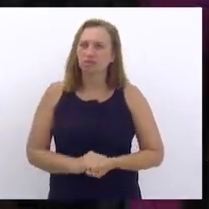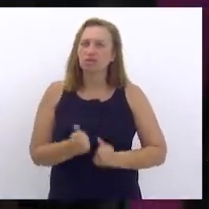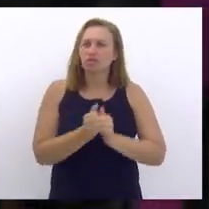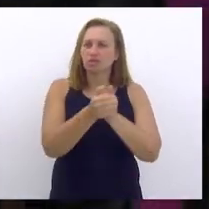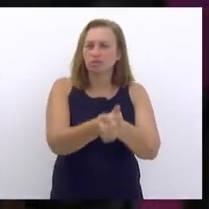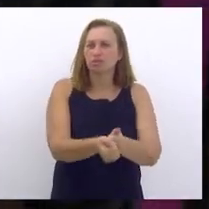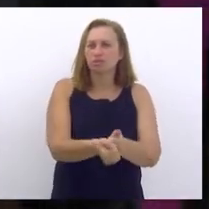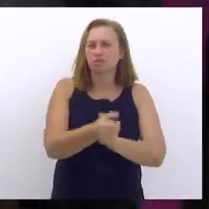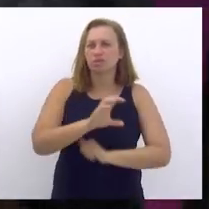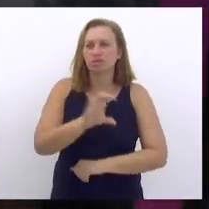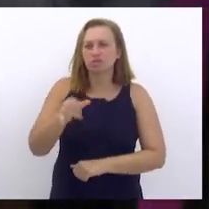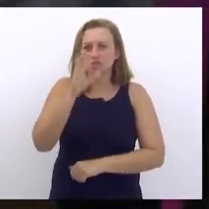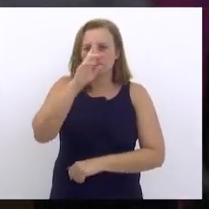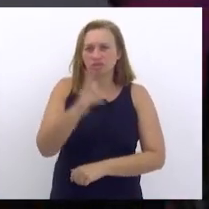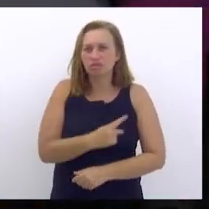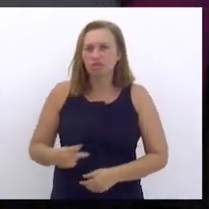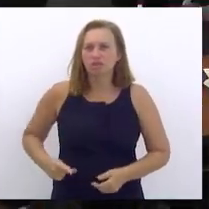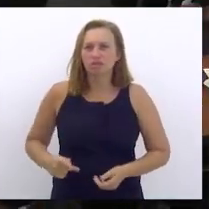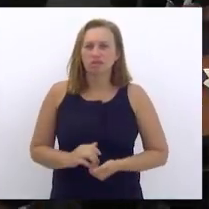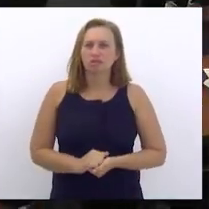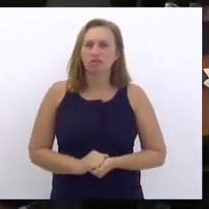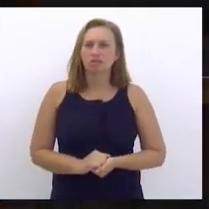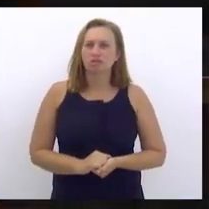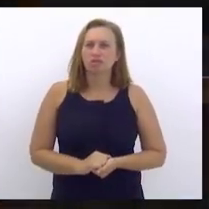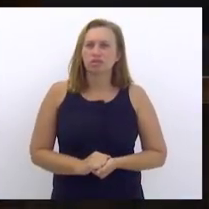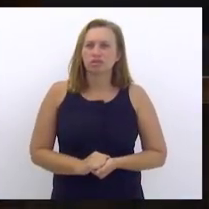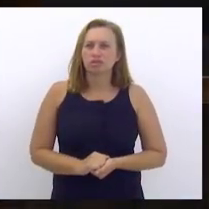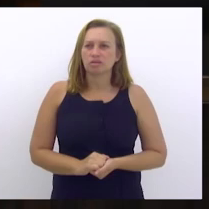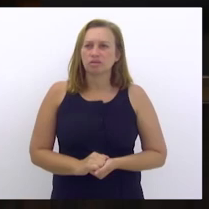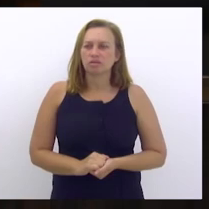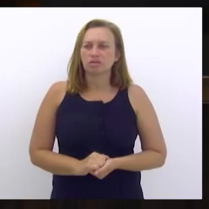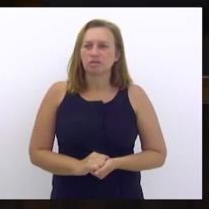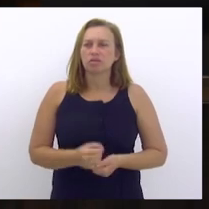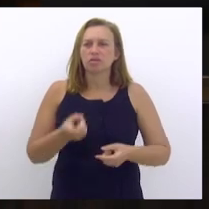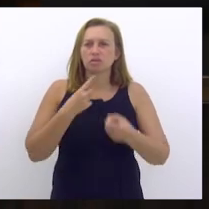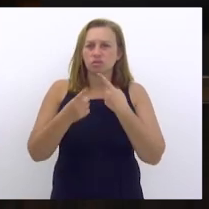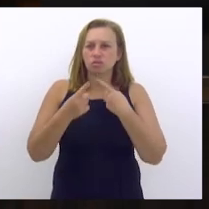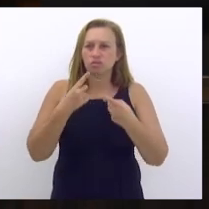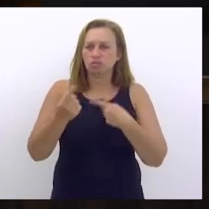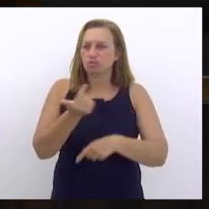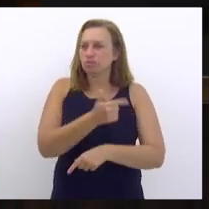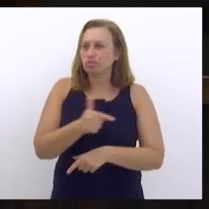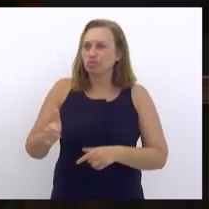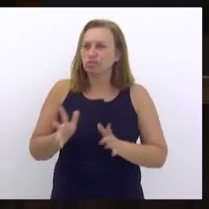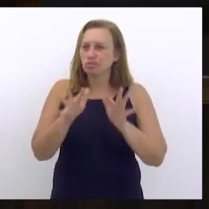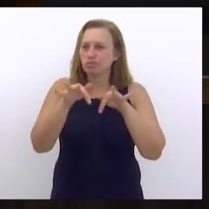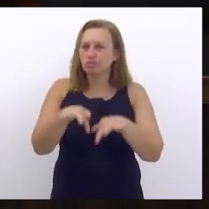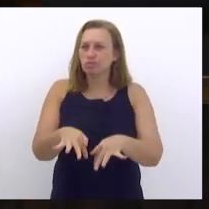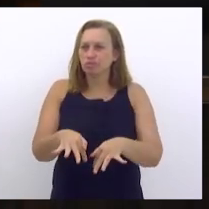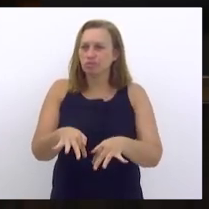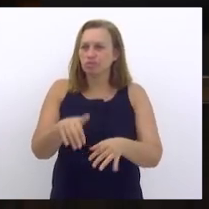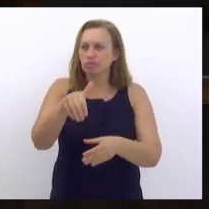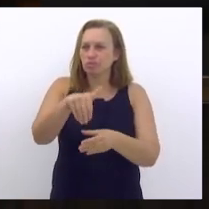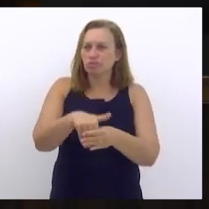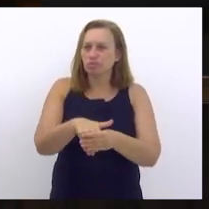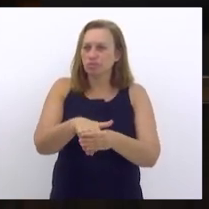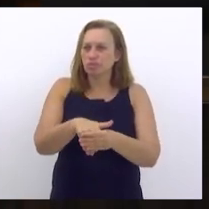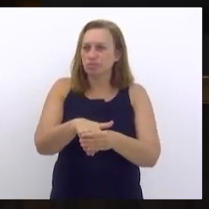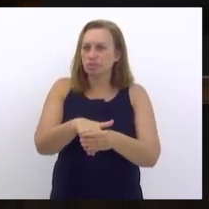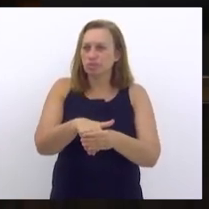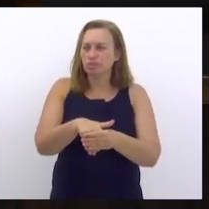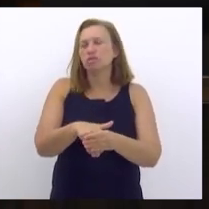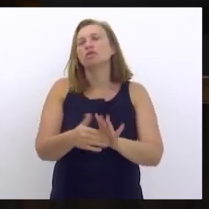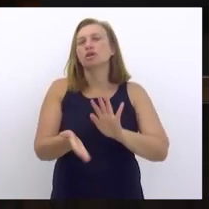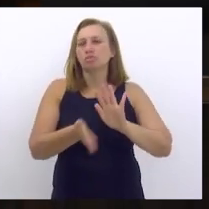Acompanho o parecer da CCJ, presidente. Com os pareceres emitidos, em discussão. Não havendo quem queira discutir, encerrada a discussão.